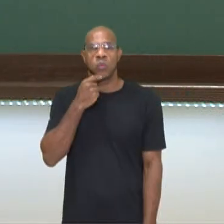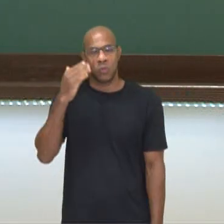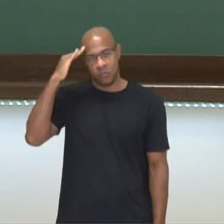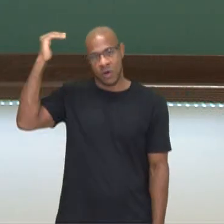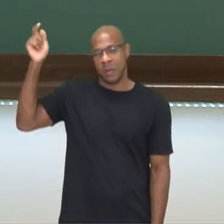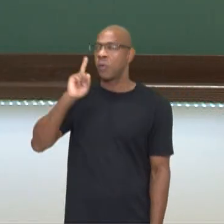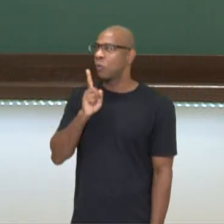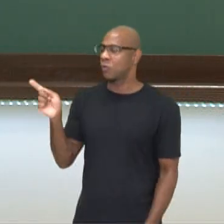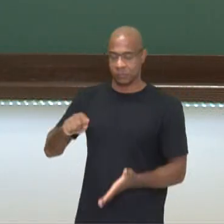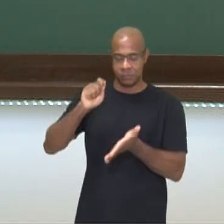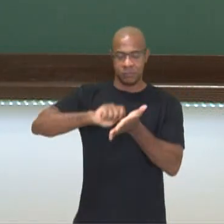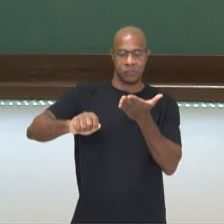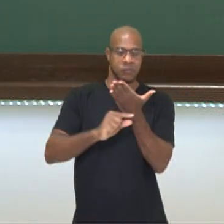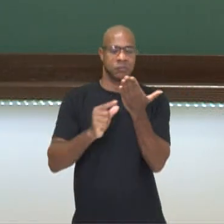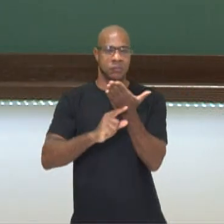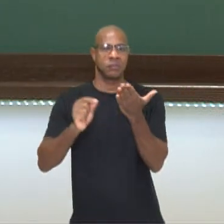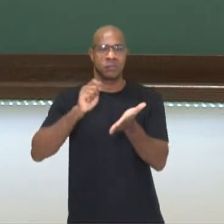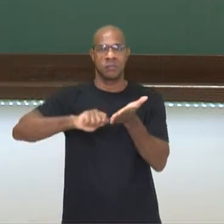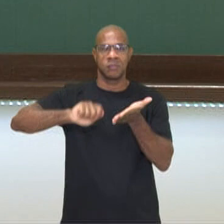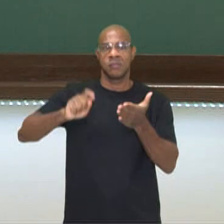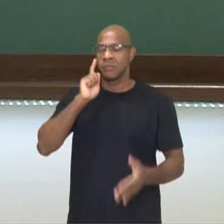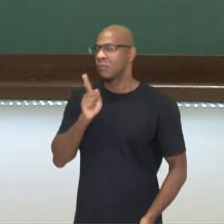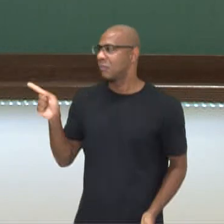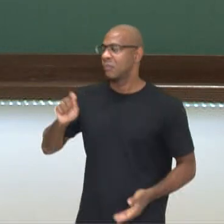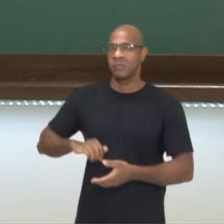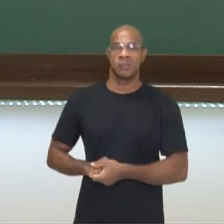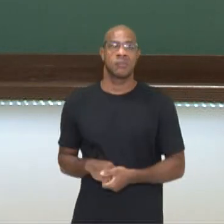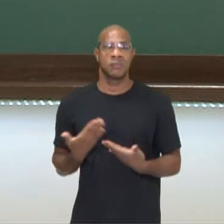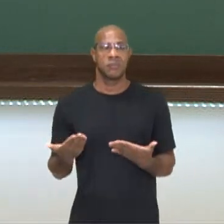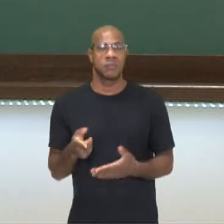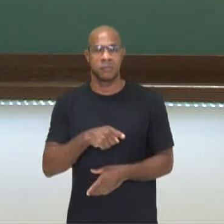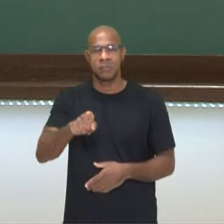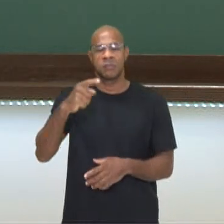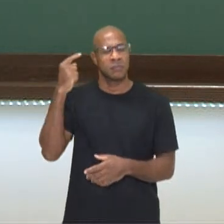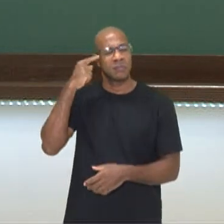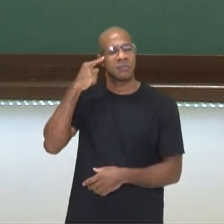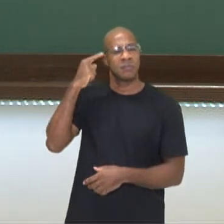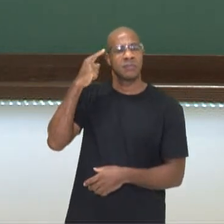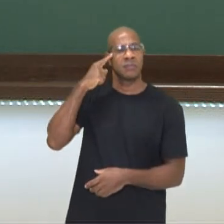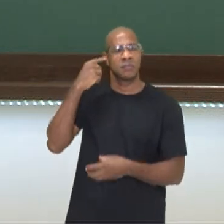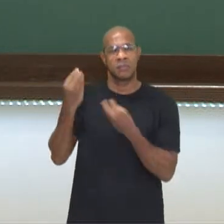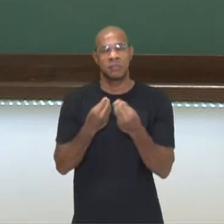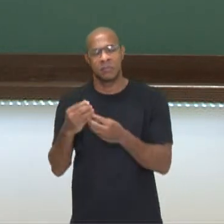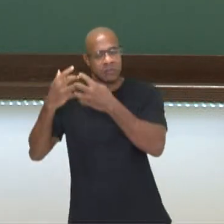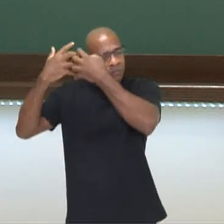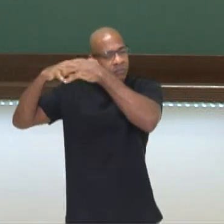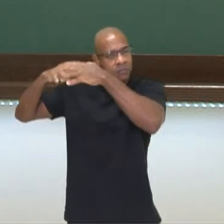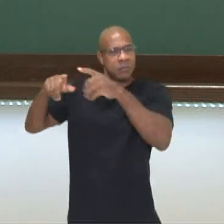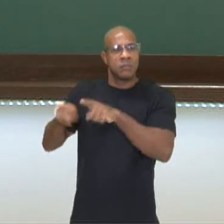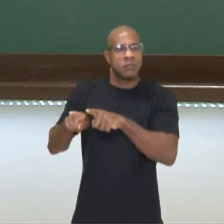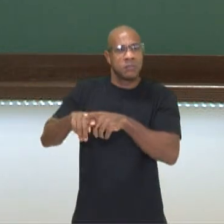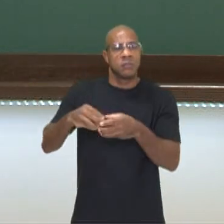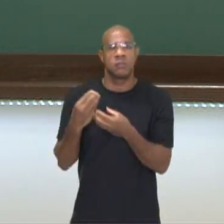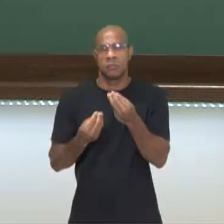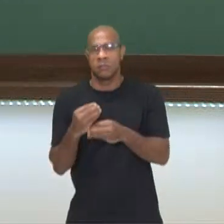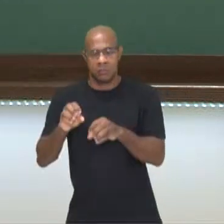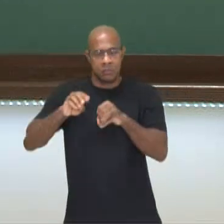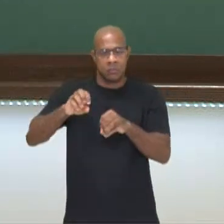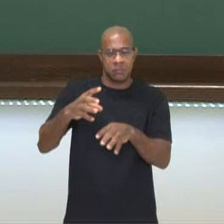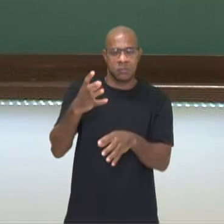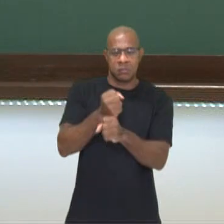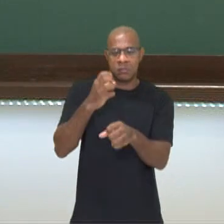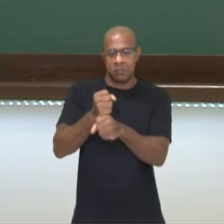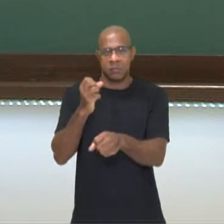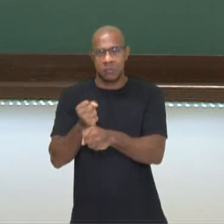Pai Pobre, tá? Que é o Robert Kiyosaki, para vocês pensarem, para vocês refletirem um pouco sobre educação financeira e,